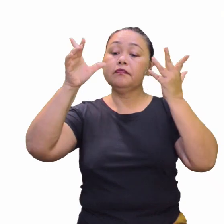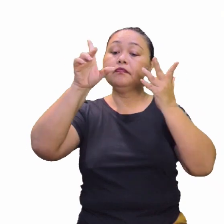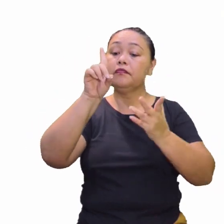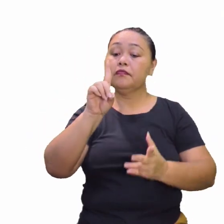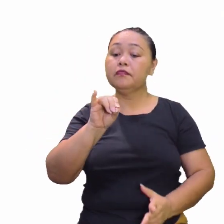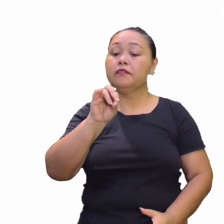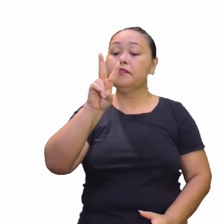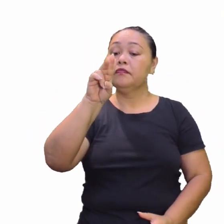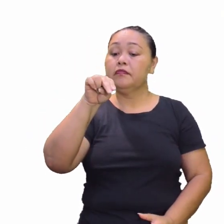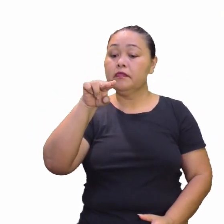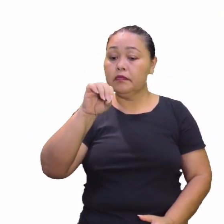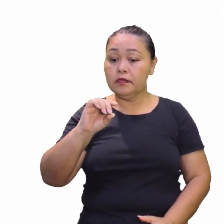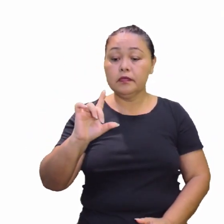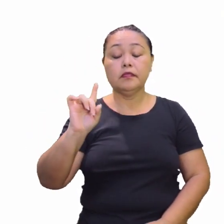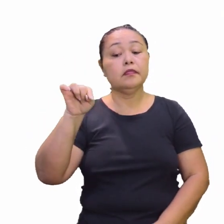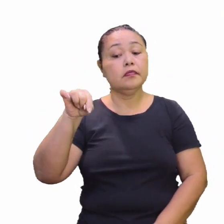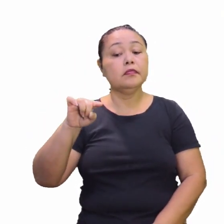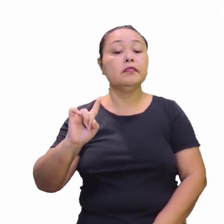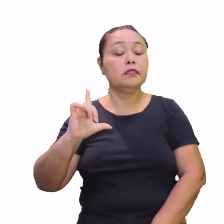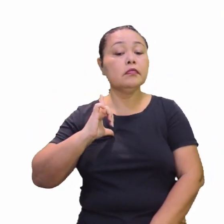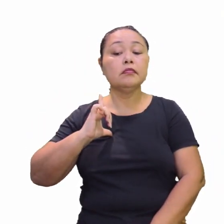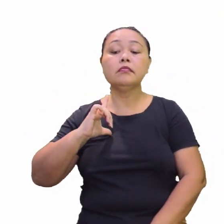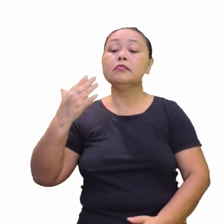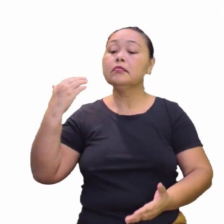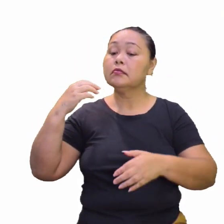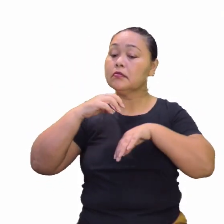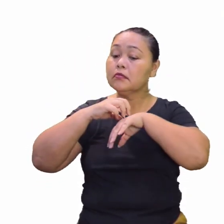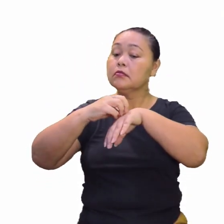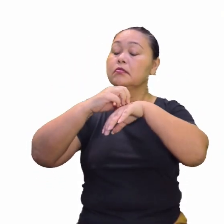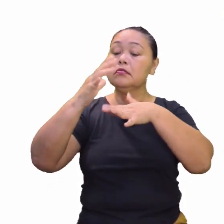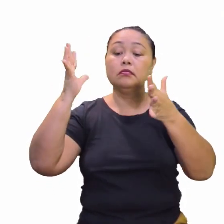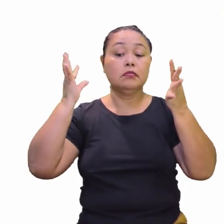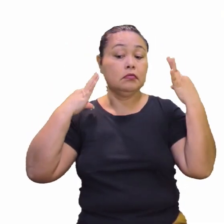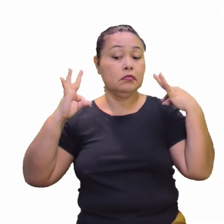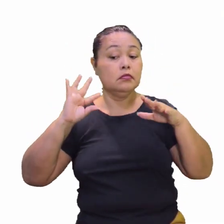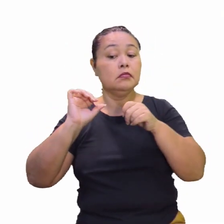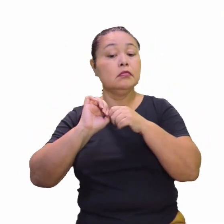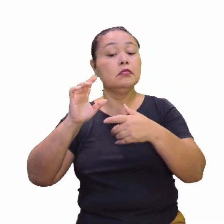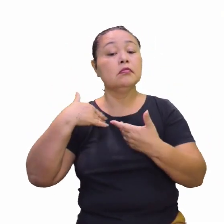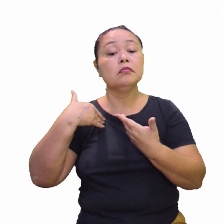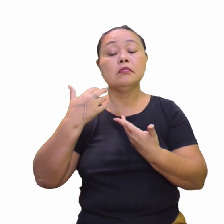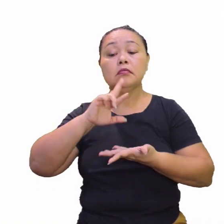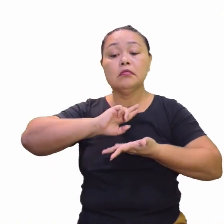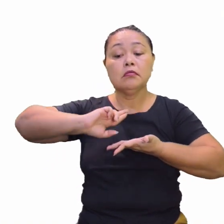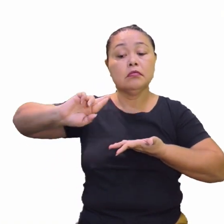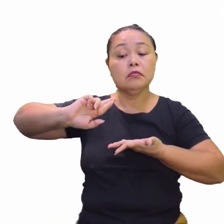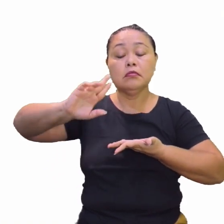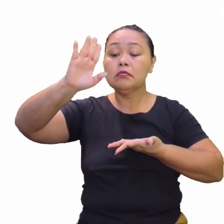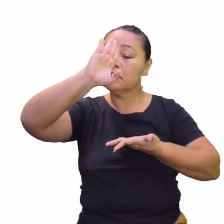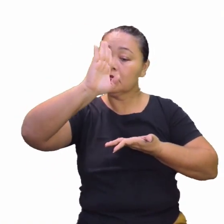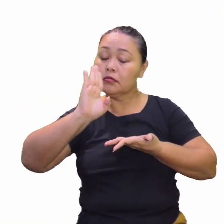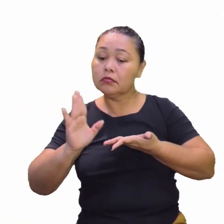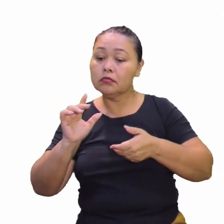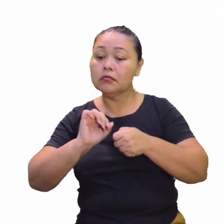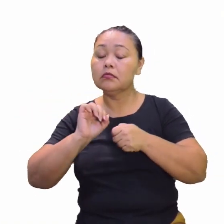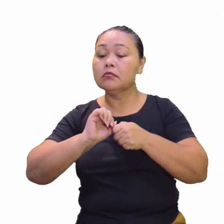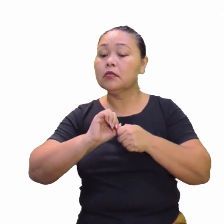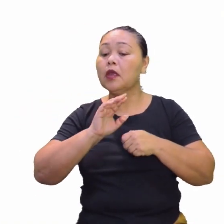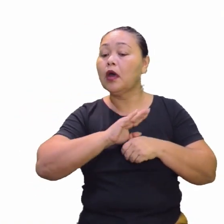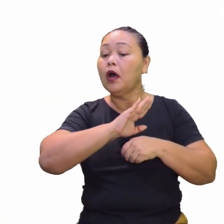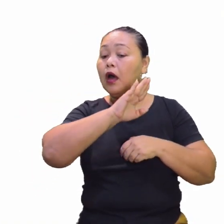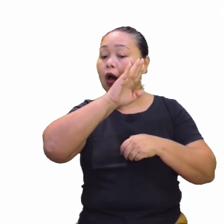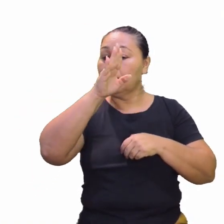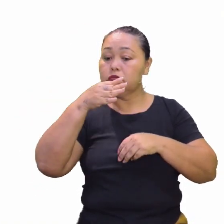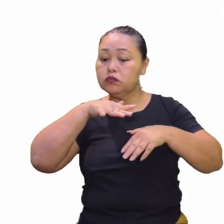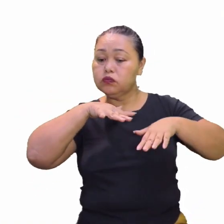Divino. Do Divino, né? Isso. Então, é um turismo também, mas a gente fala do religioso, a nível Brasil, nós temos a Aparecida,